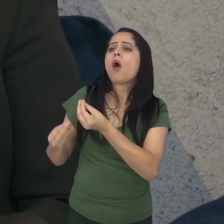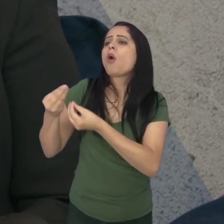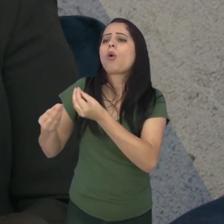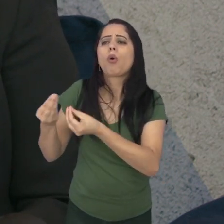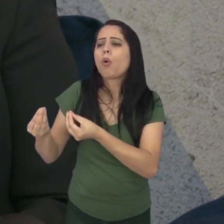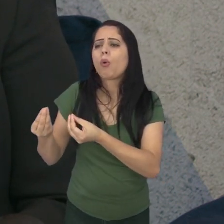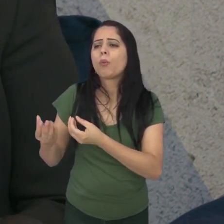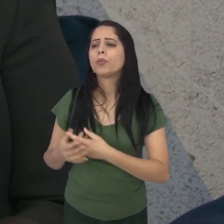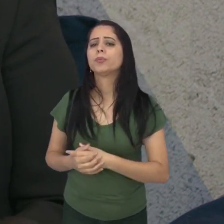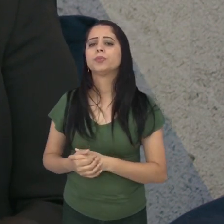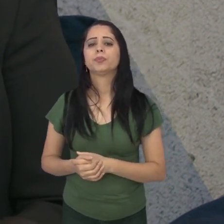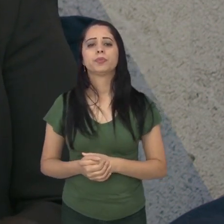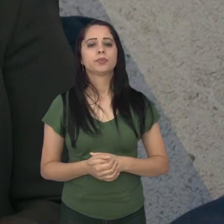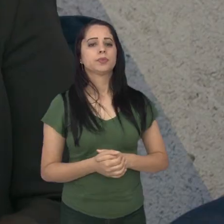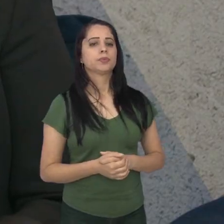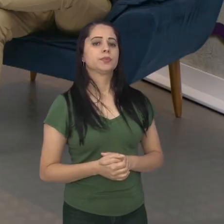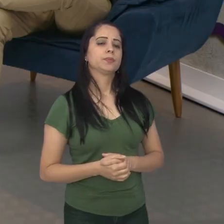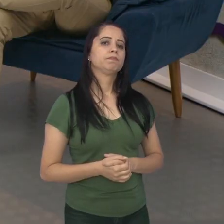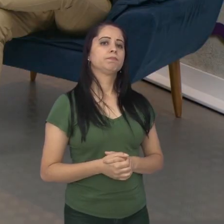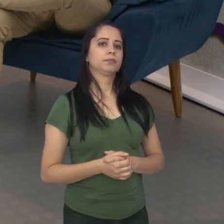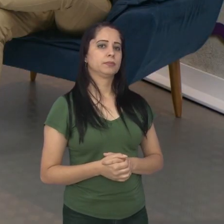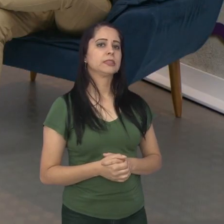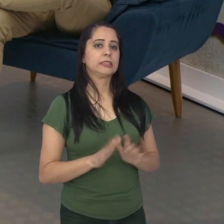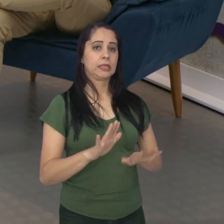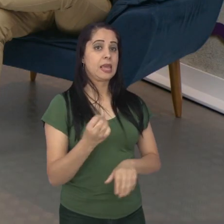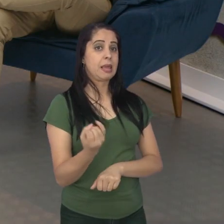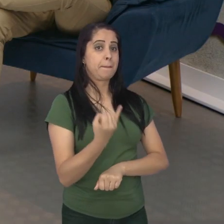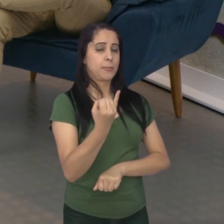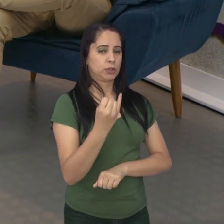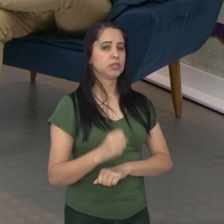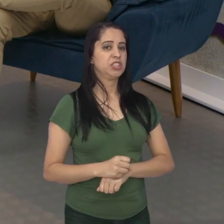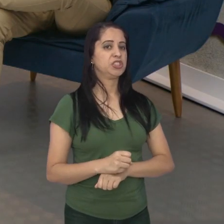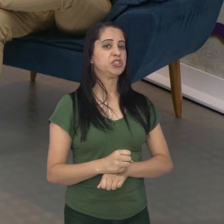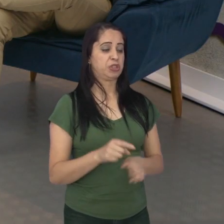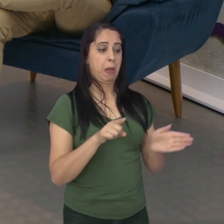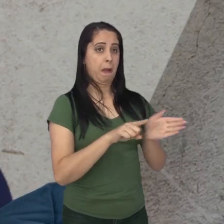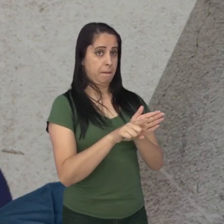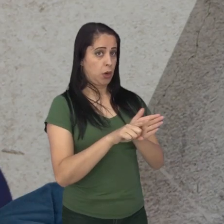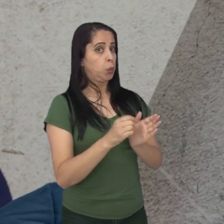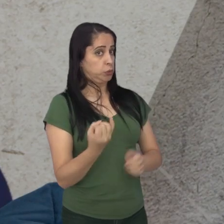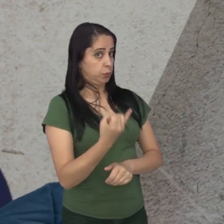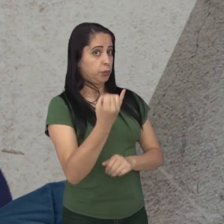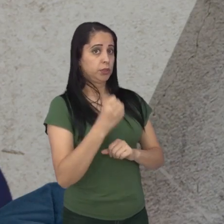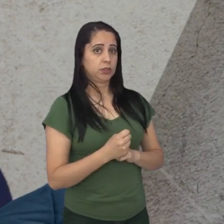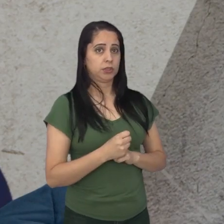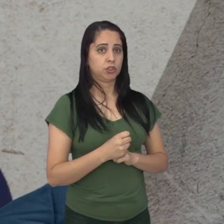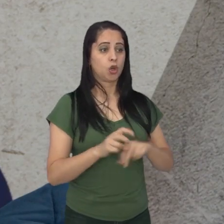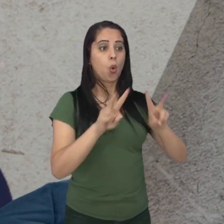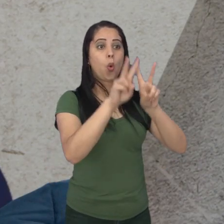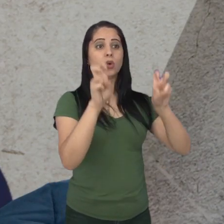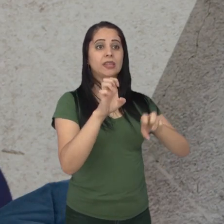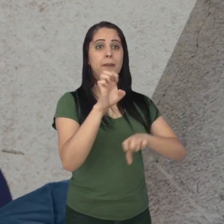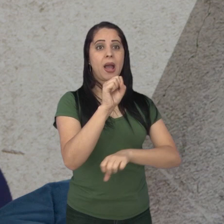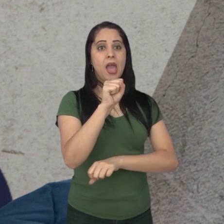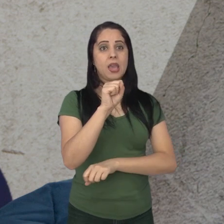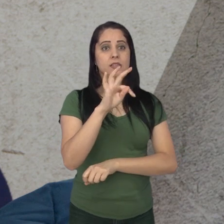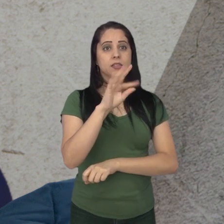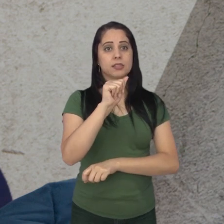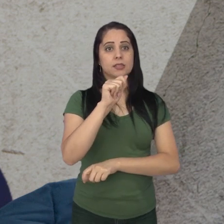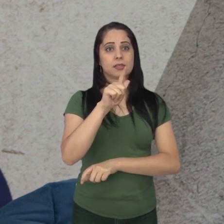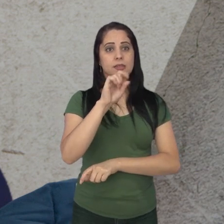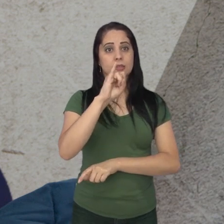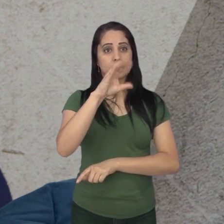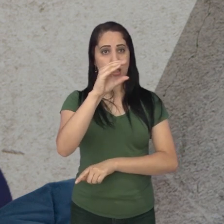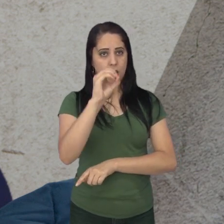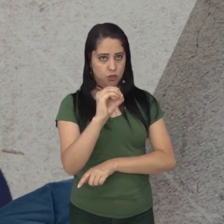nesse mercado de trabalho concorrido? Então, é muito importante essa questão do estágio, né? Porque apesar de você estar